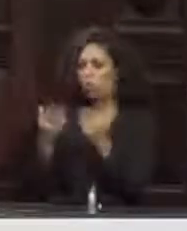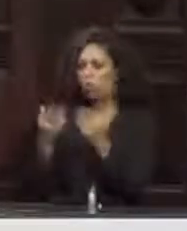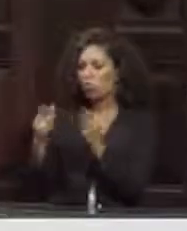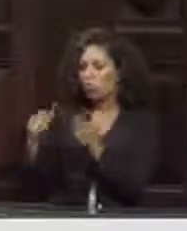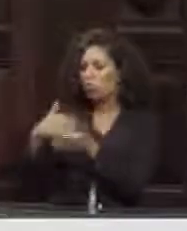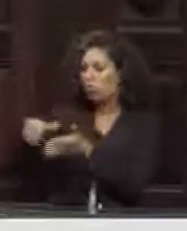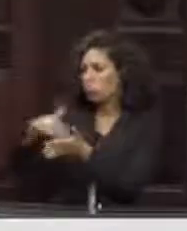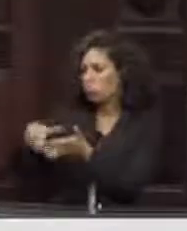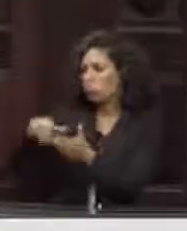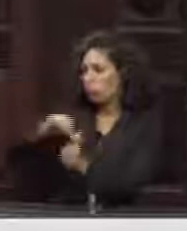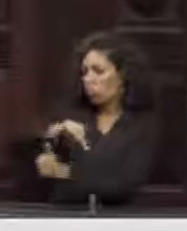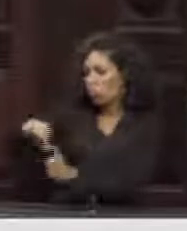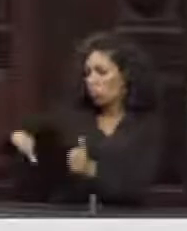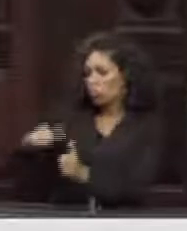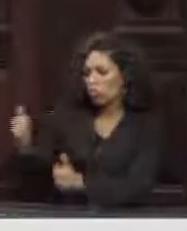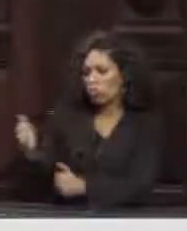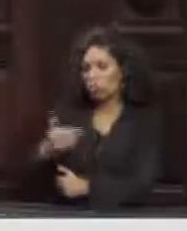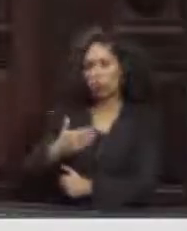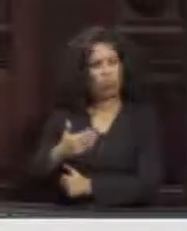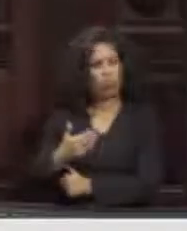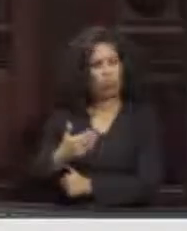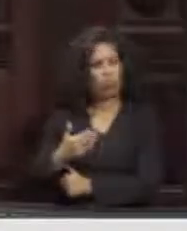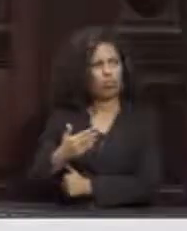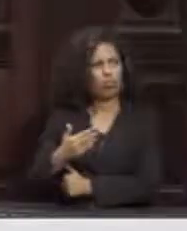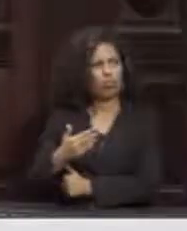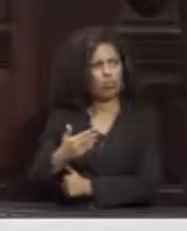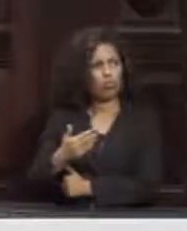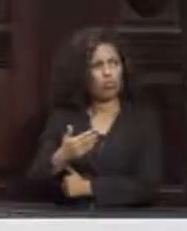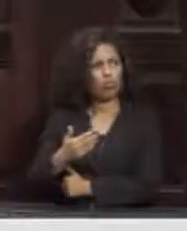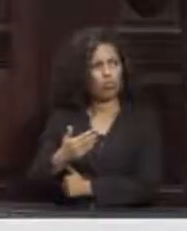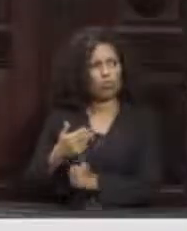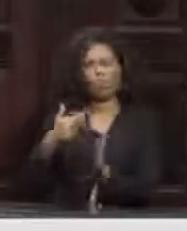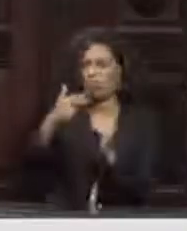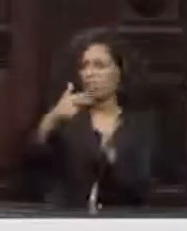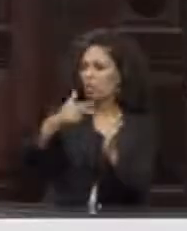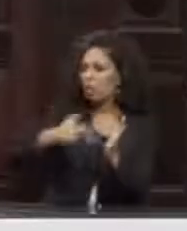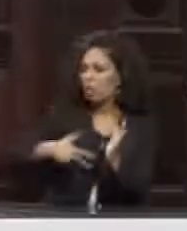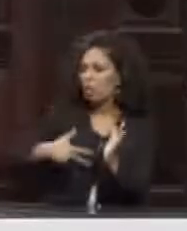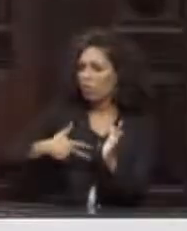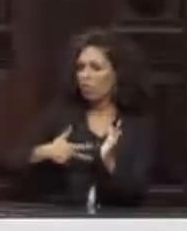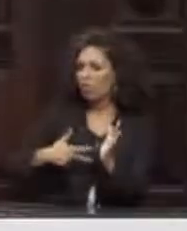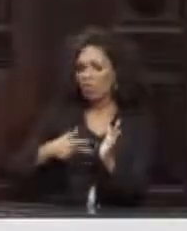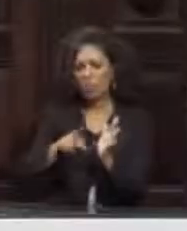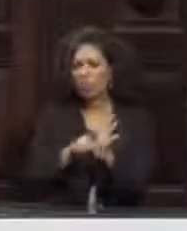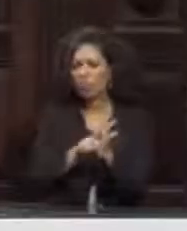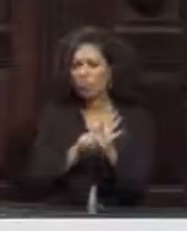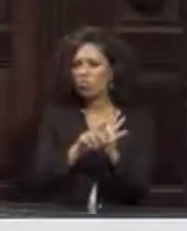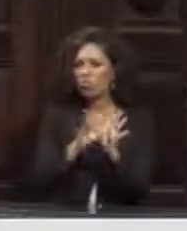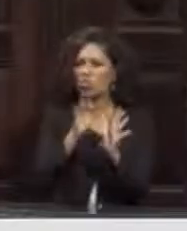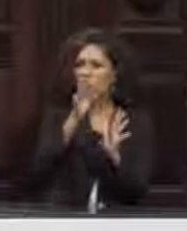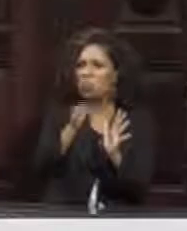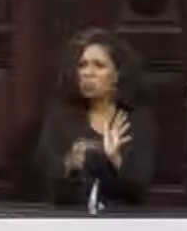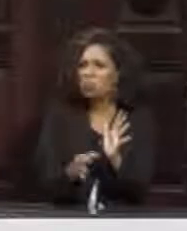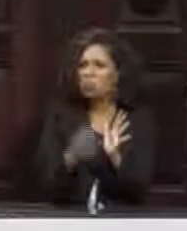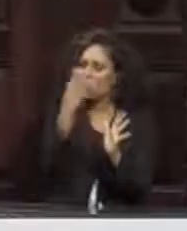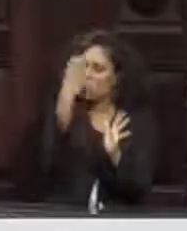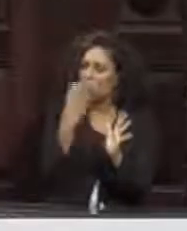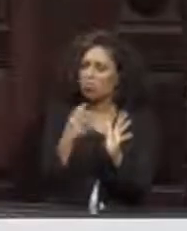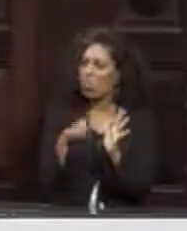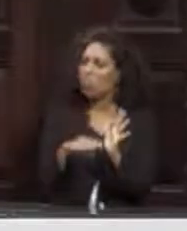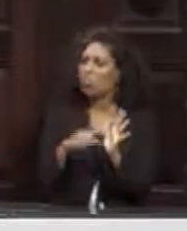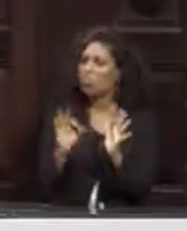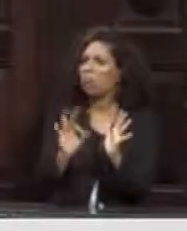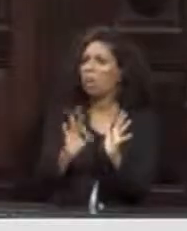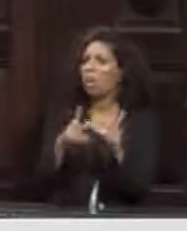dinheiro, para depois ter o projeto. É o mesmo improviso da intervenção militar na segurança pública, quando o ministro